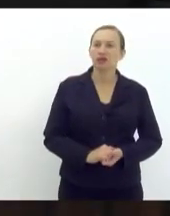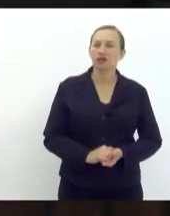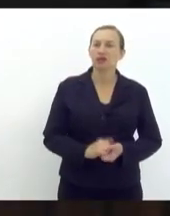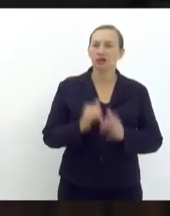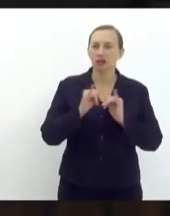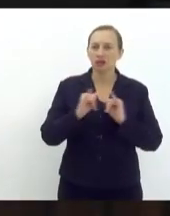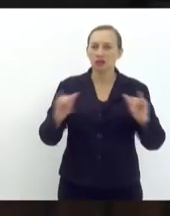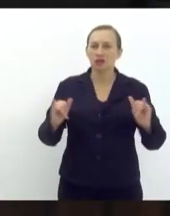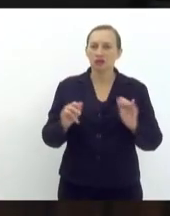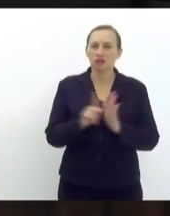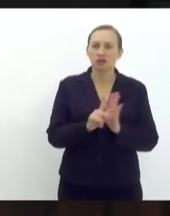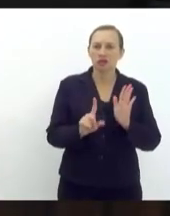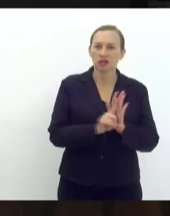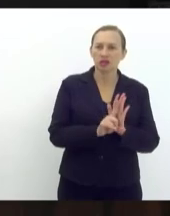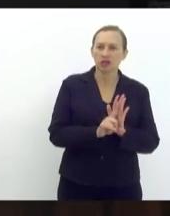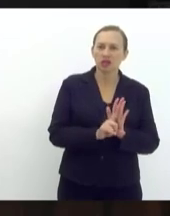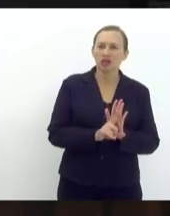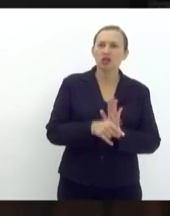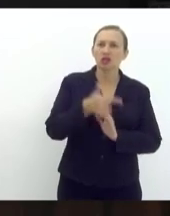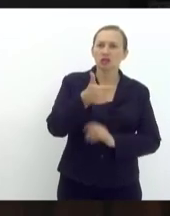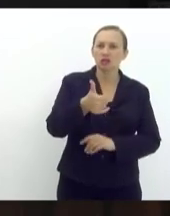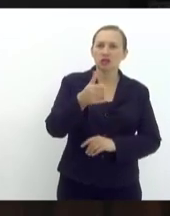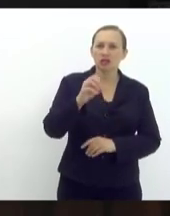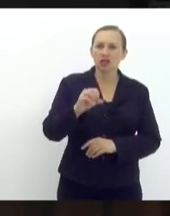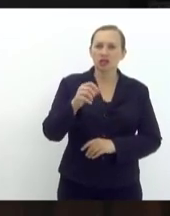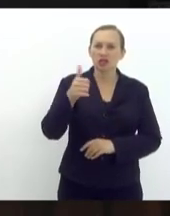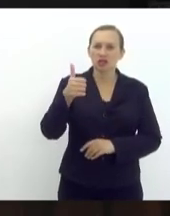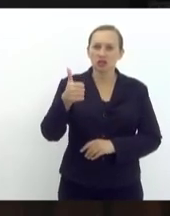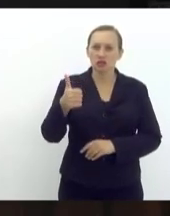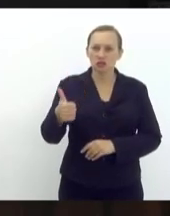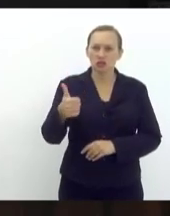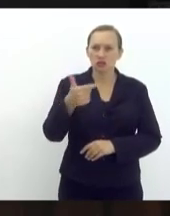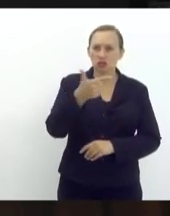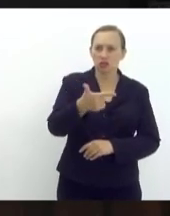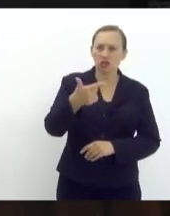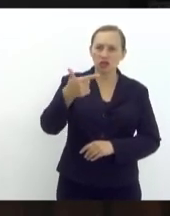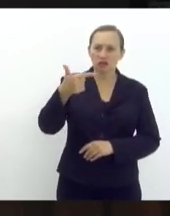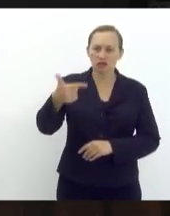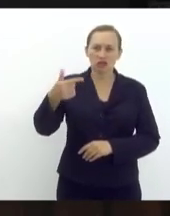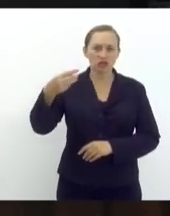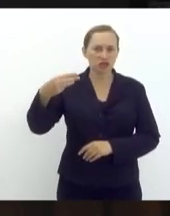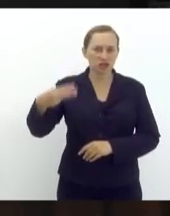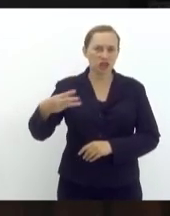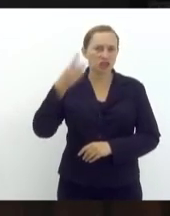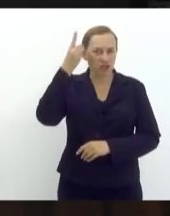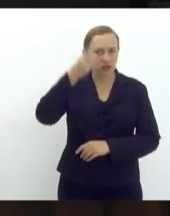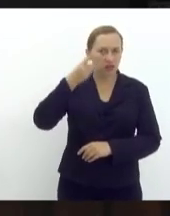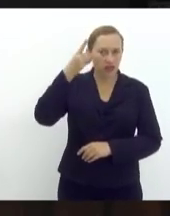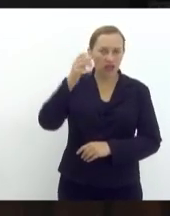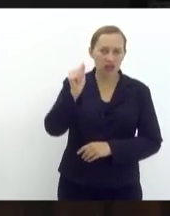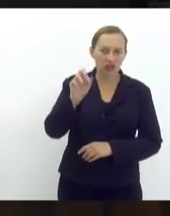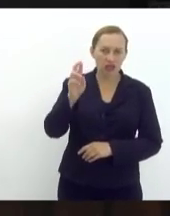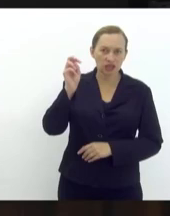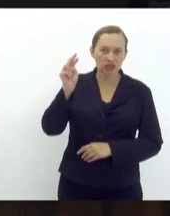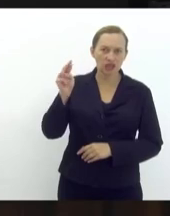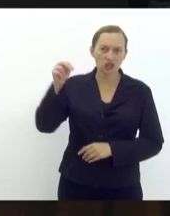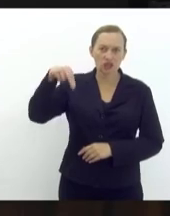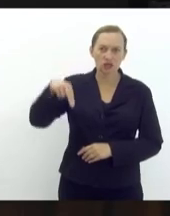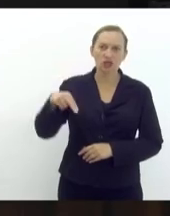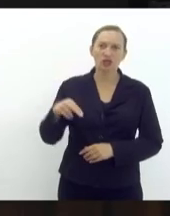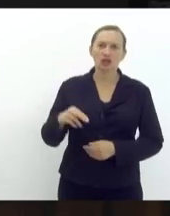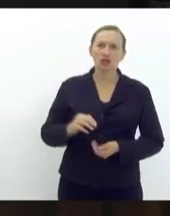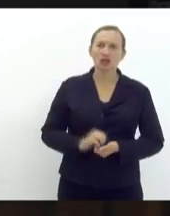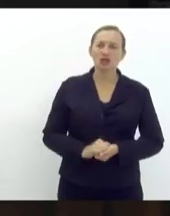anuncia o projeto de lei número 201 três de autoria Deputado Anderson Moraes que é de classifica vassouras como município de interesse